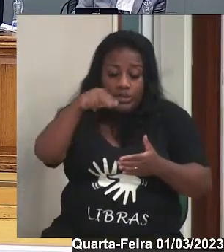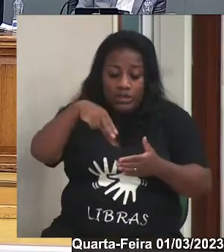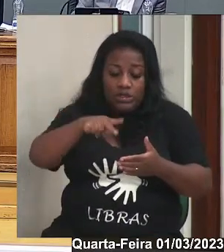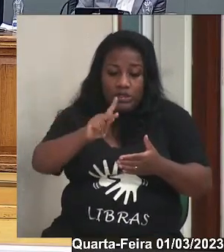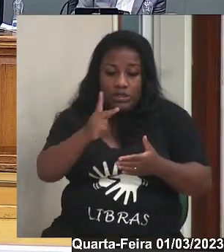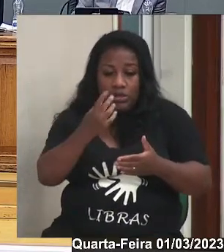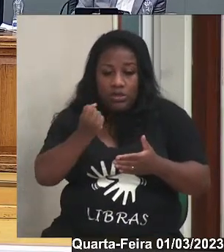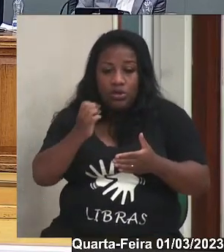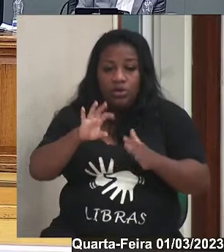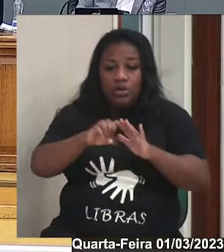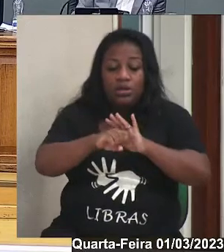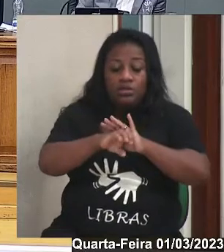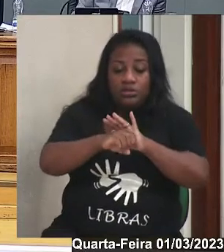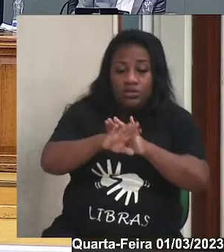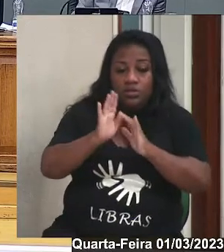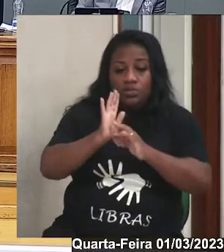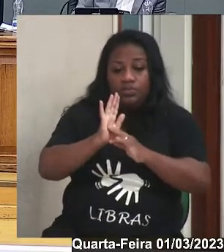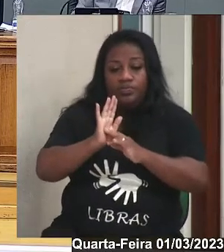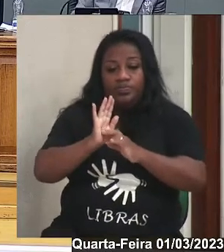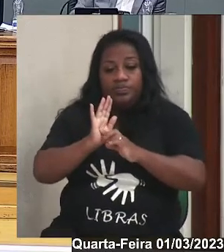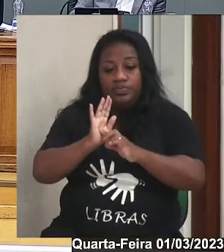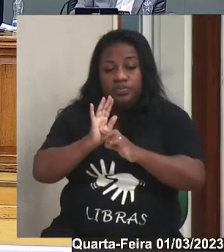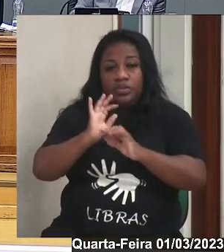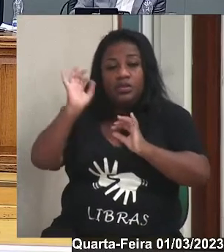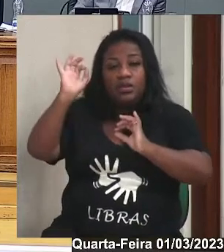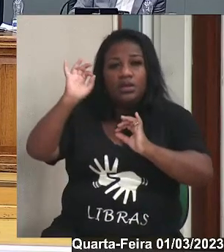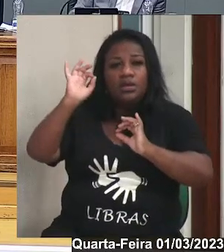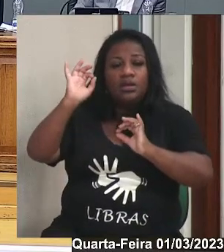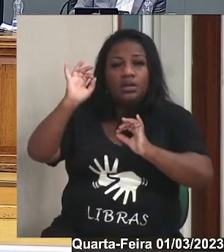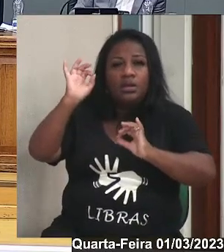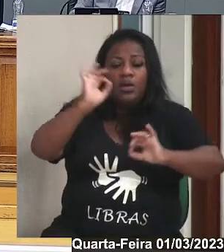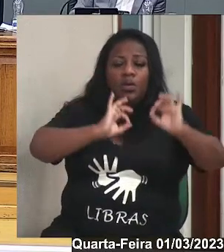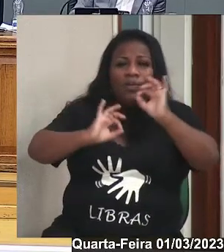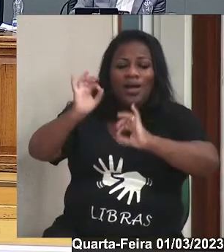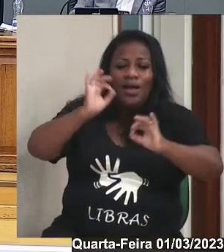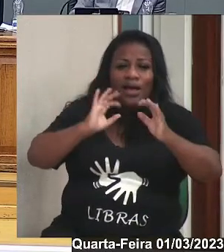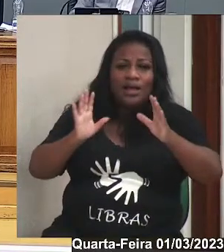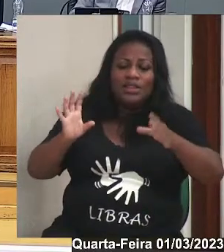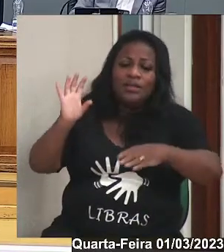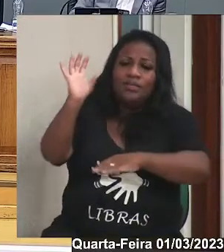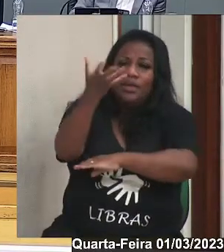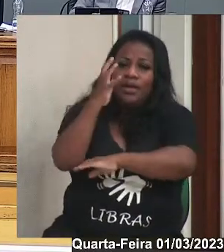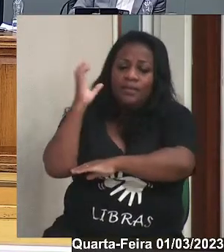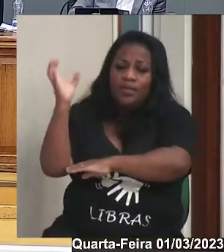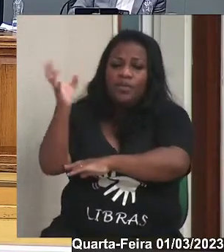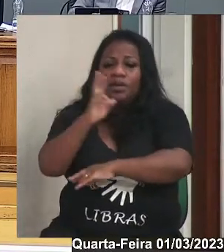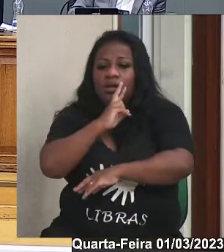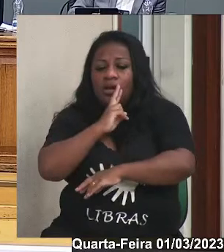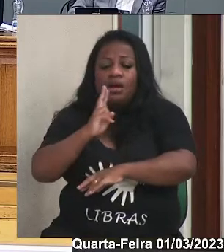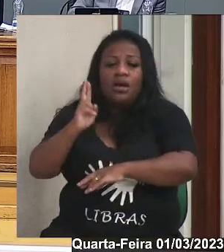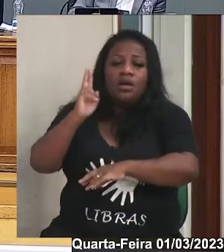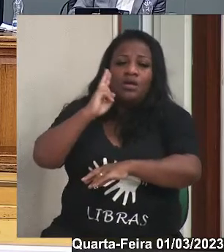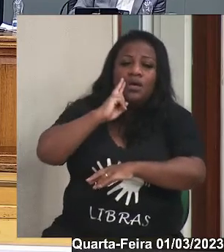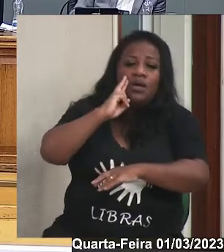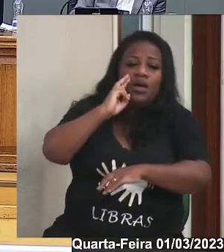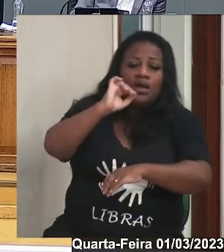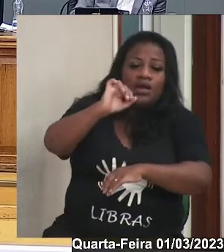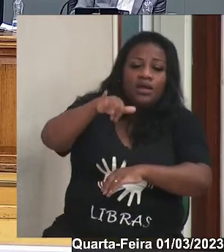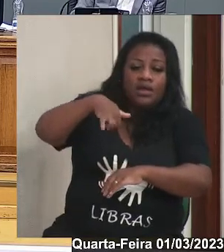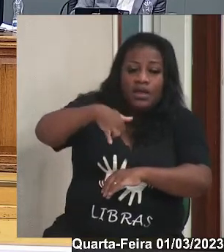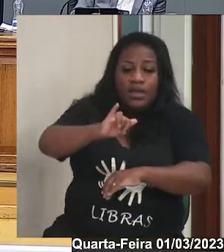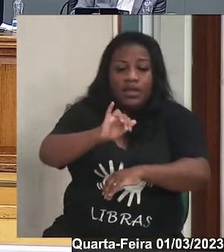número 46/2023. Indica a instalação de uma academia pública na Praça de Alimentação, localizada na Avenida Elias